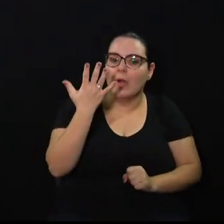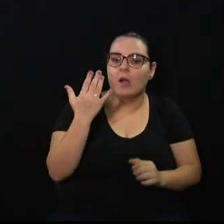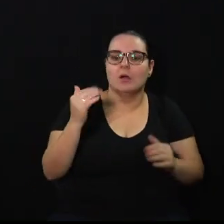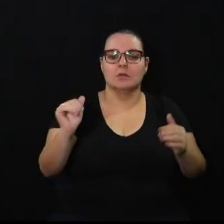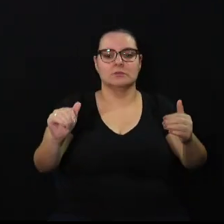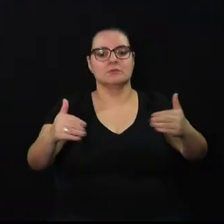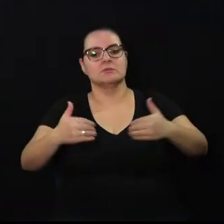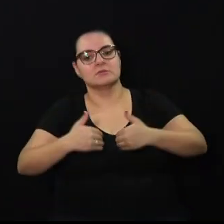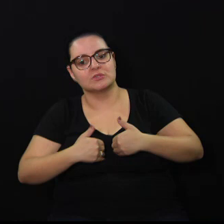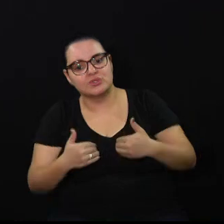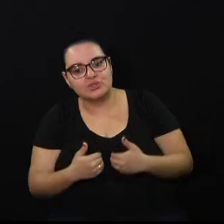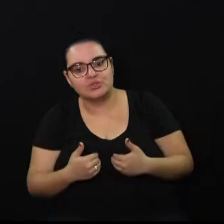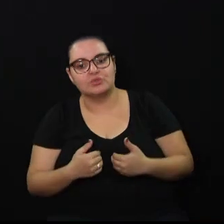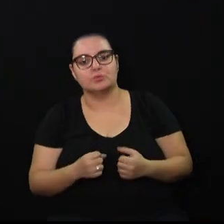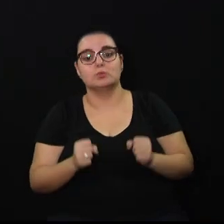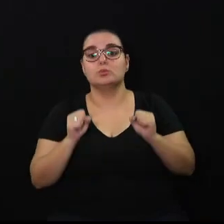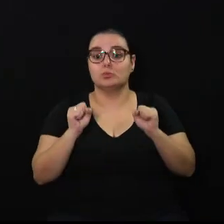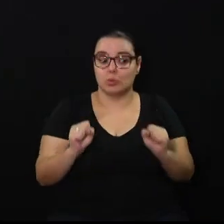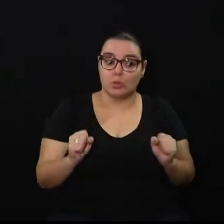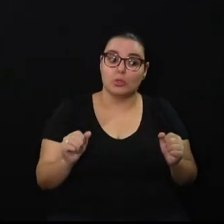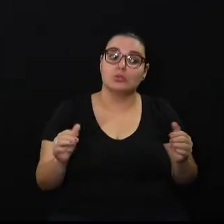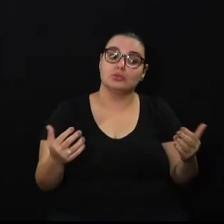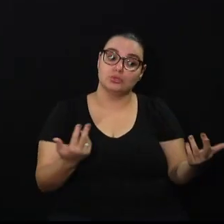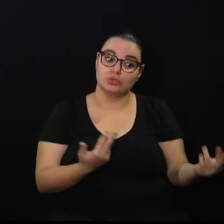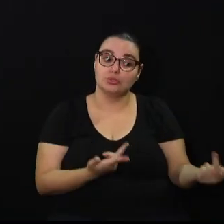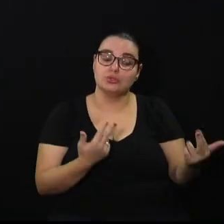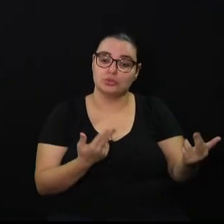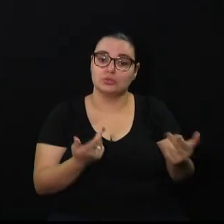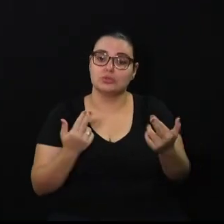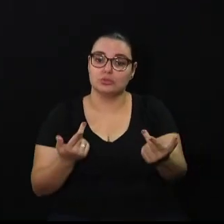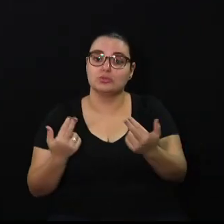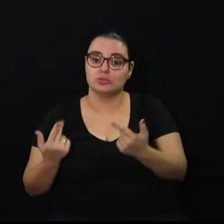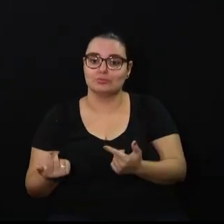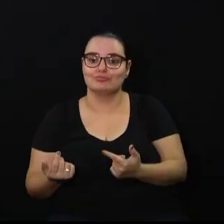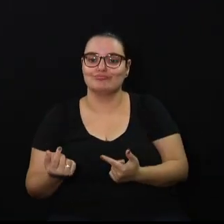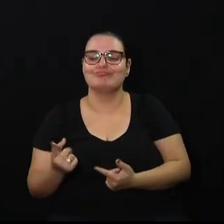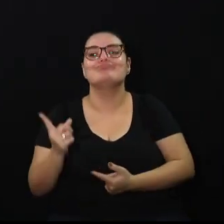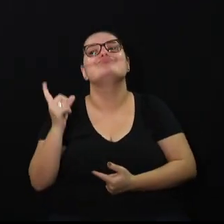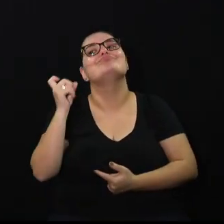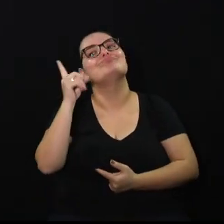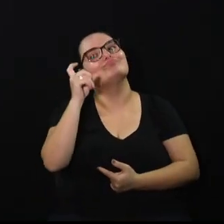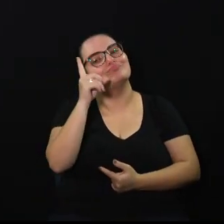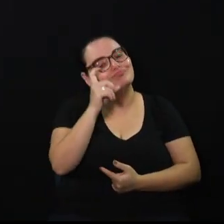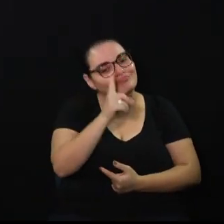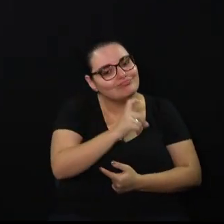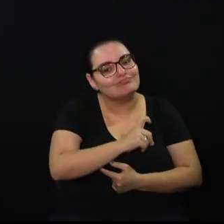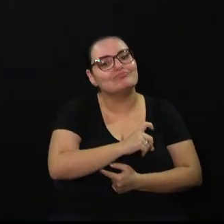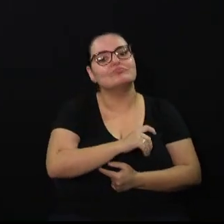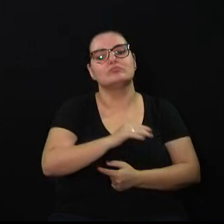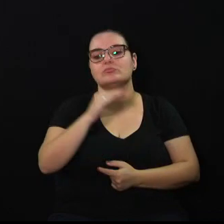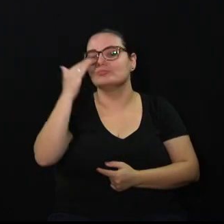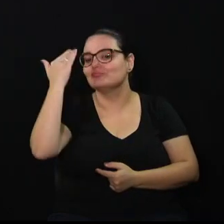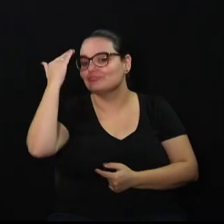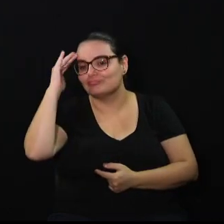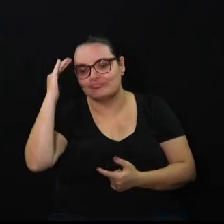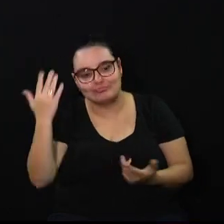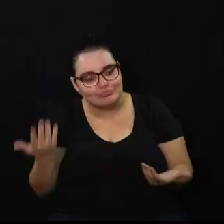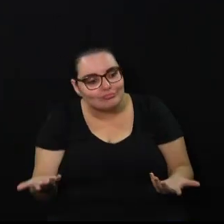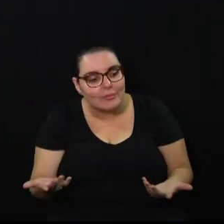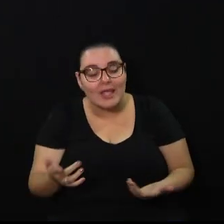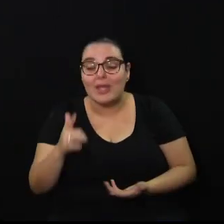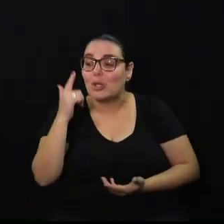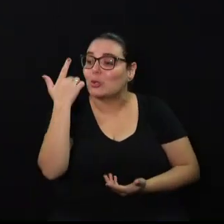podem remeter ao autismo então é isso dificulta bastante né não tem um exame que diagnostica e